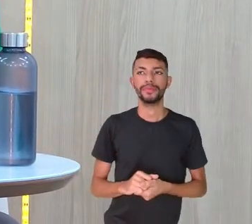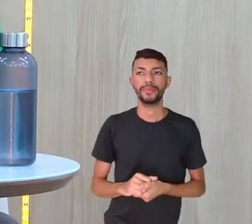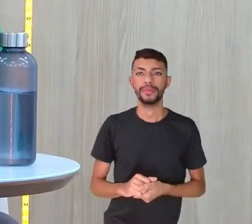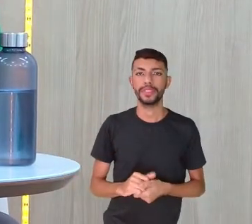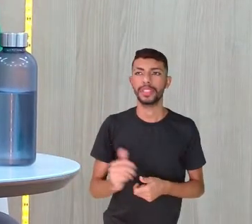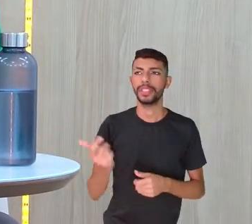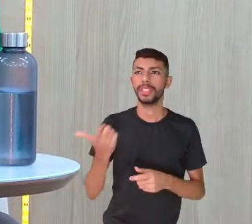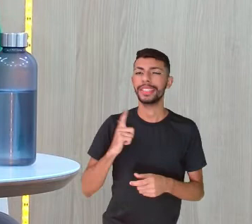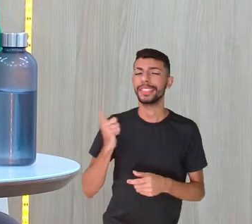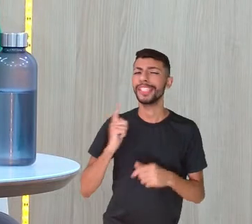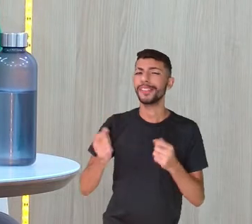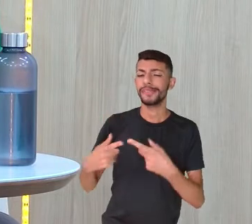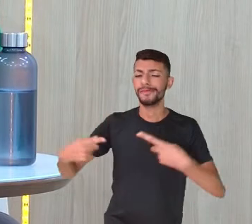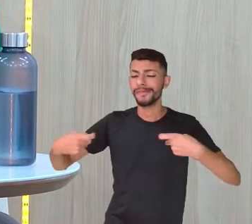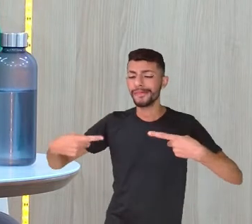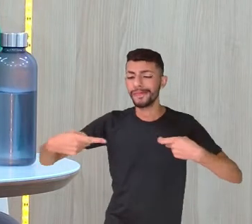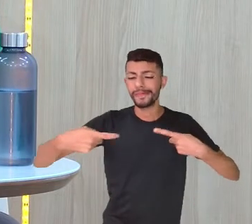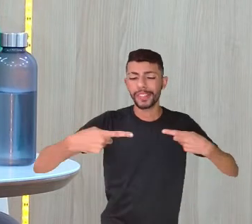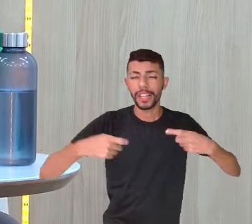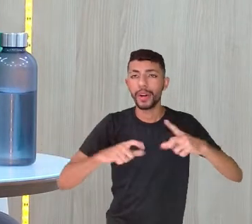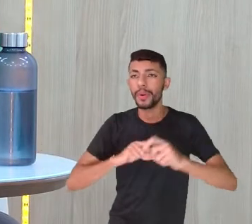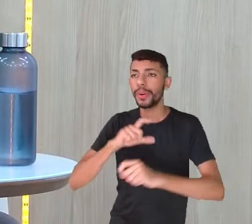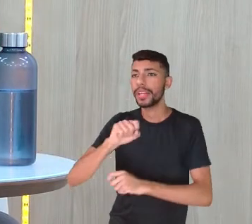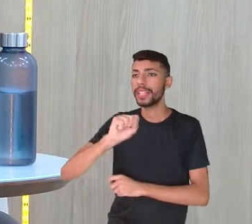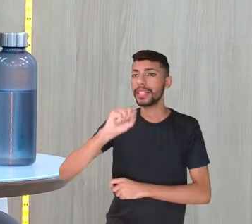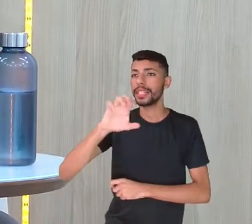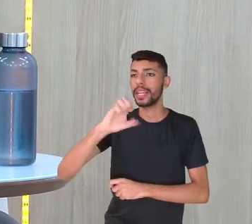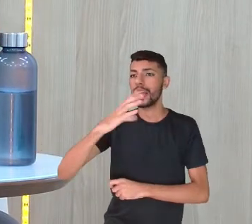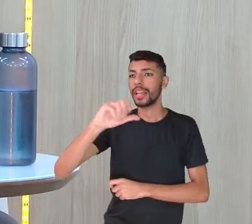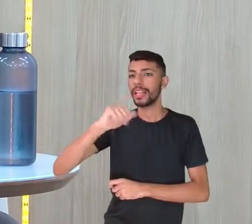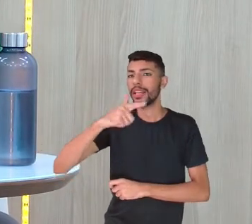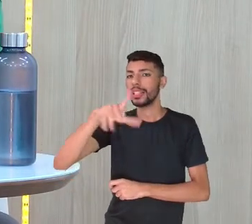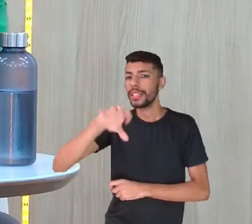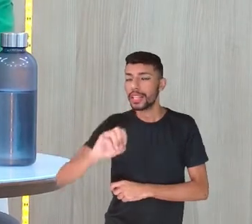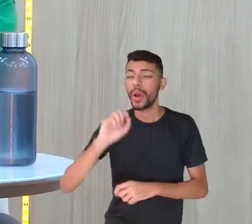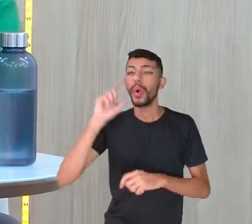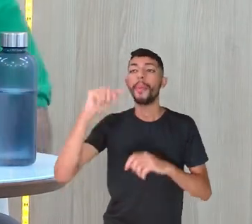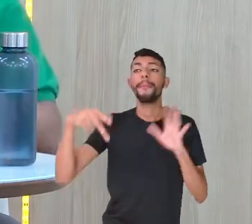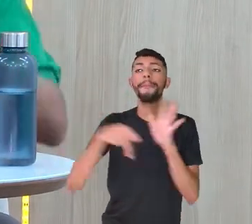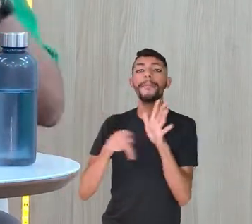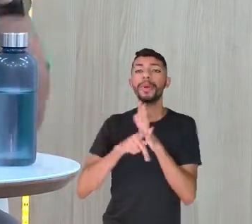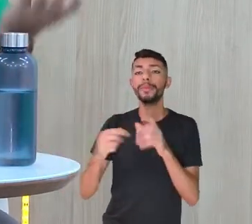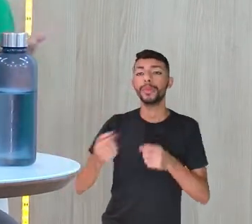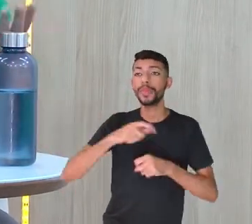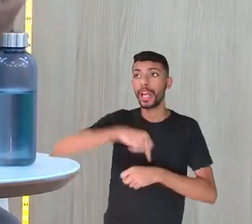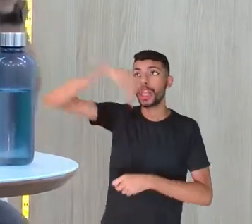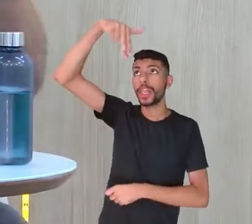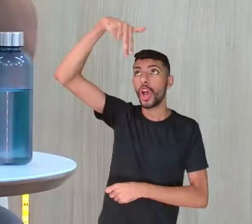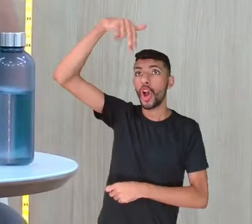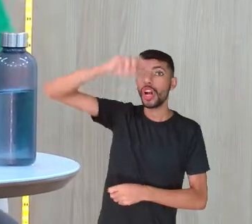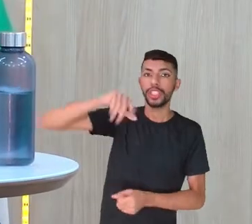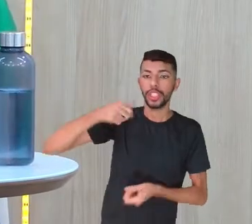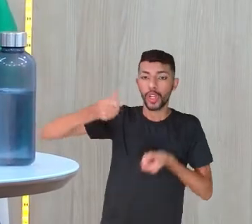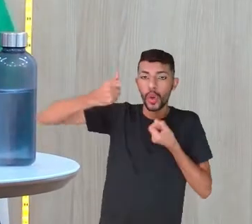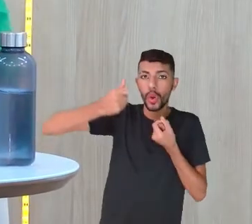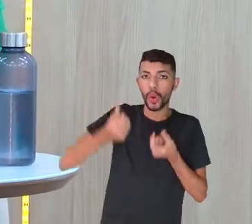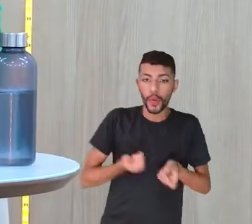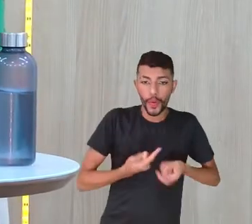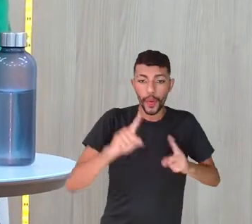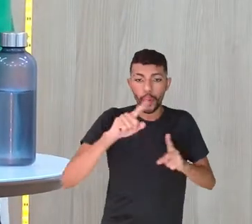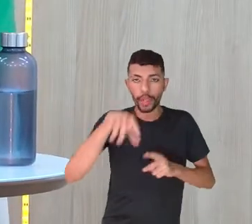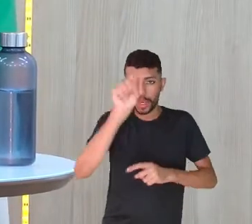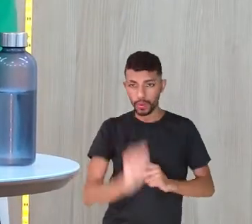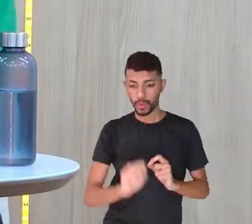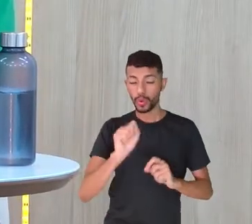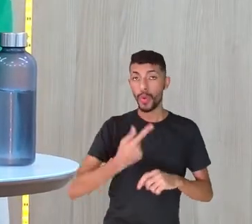rolando a guerra de secessão lá nos Estados Unidos, o norte contra o sul, né? O principal produto do sul dos Estados